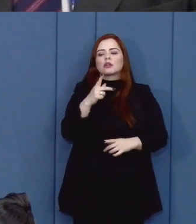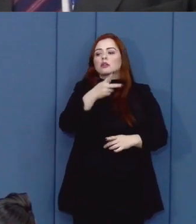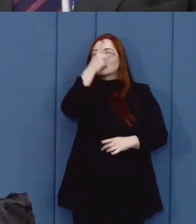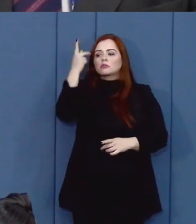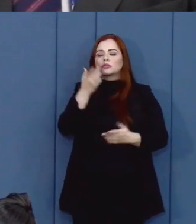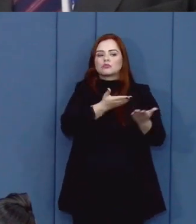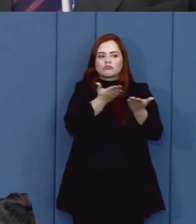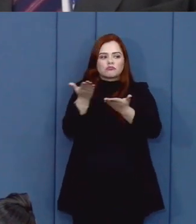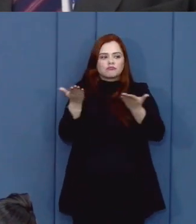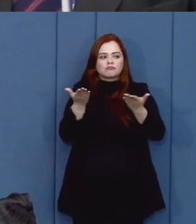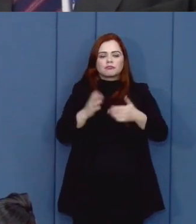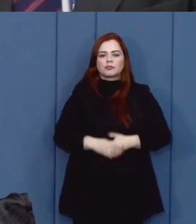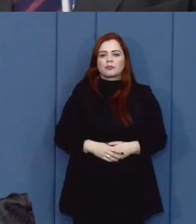interlocutores.